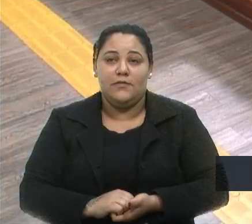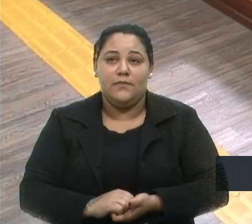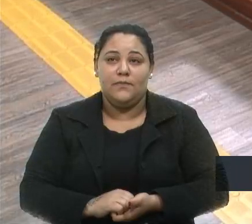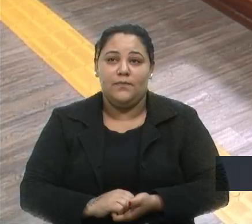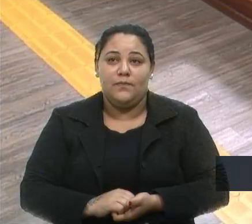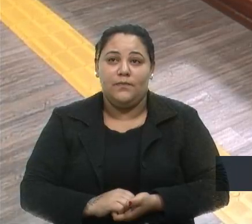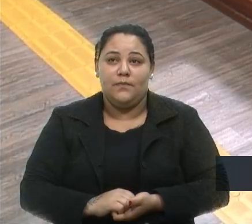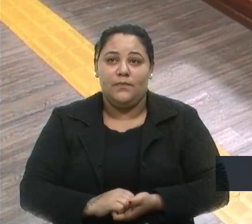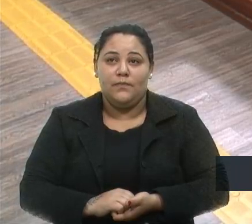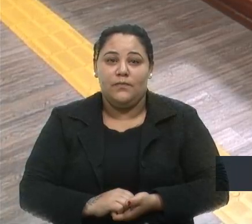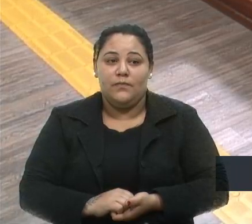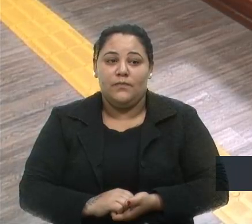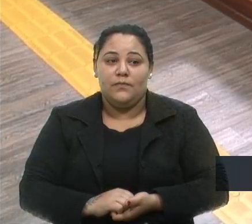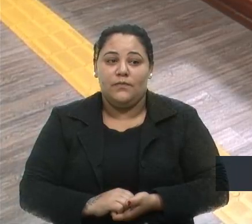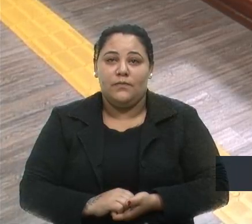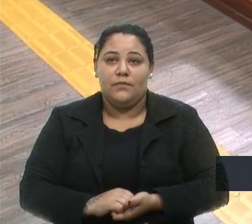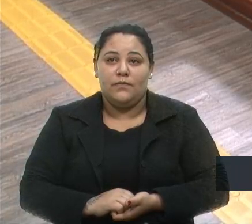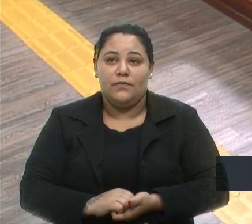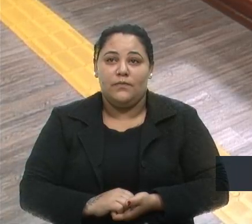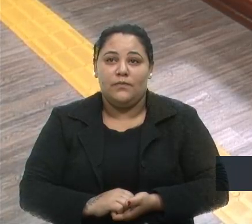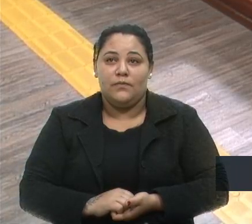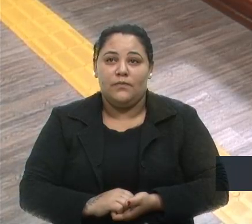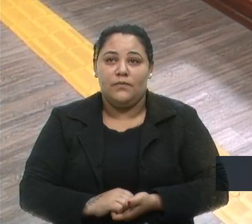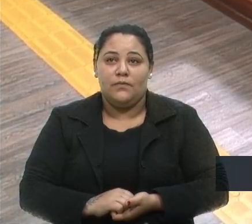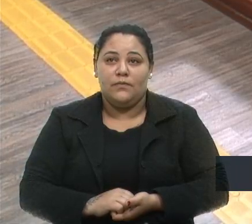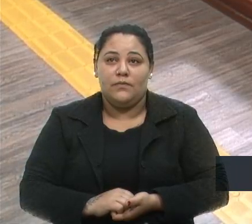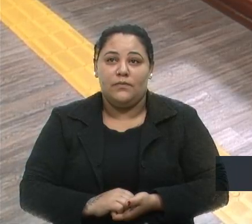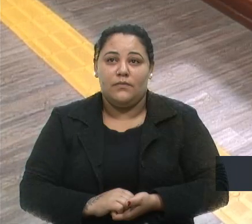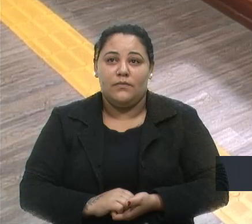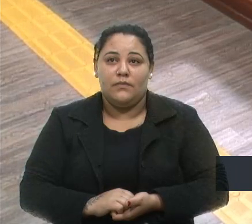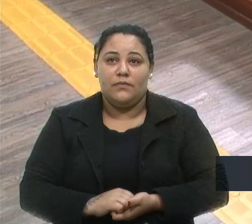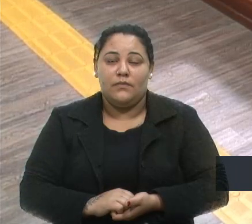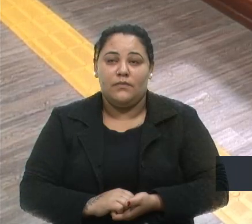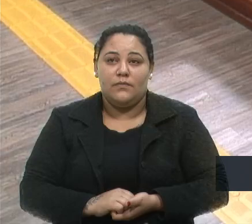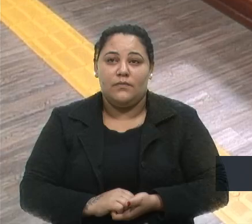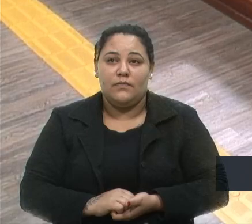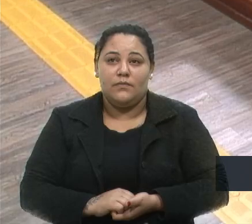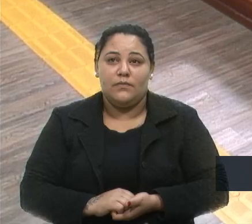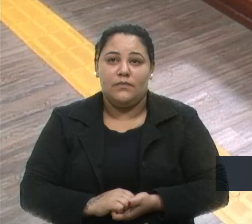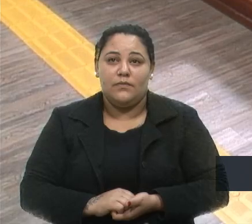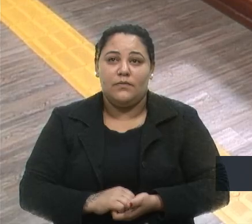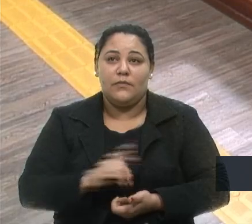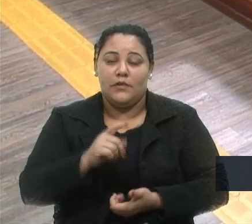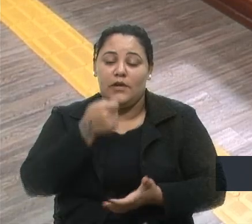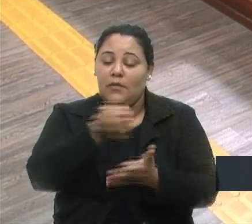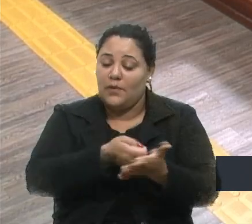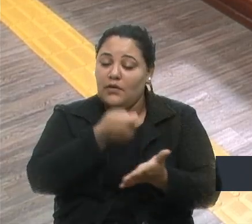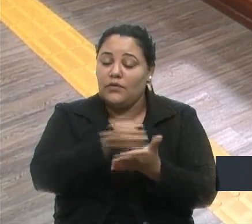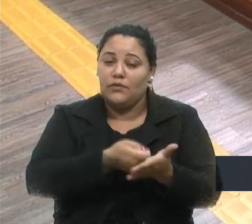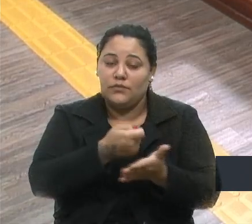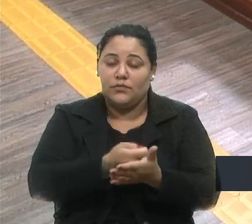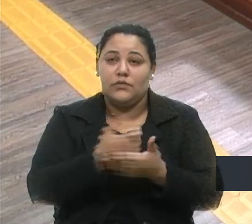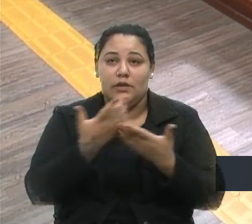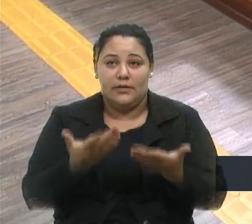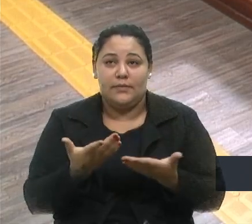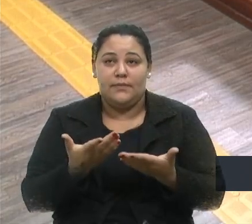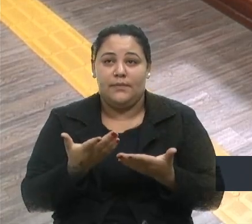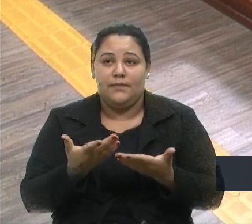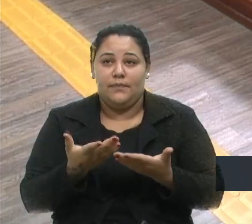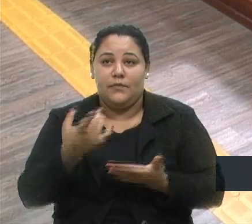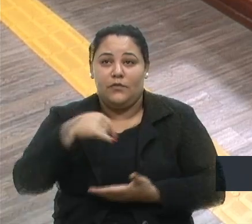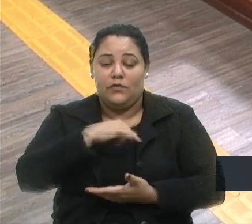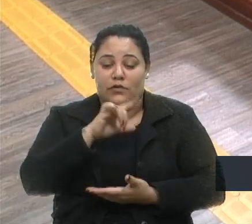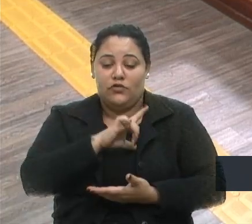presidente Zé D'Ambrosio e Rose, quero parabenizá-lo por essa luta, né? Que vocês tiveram poucos